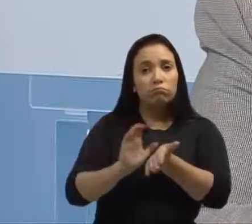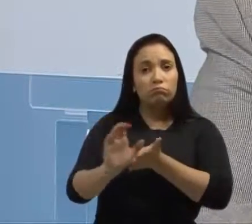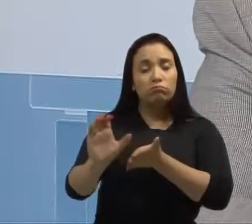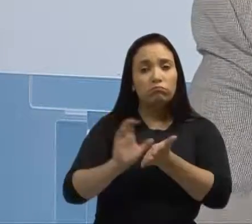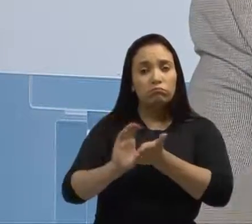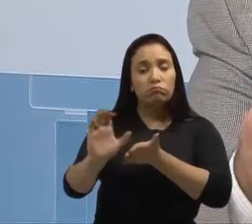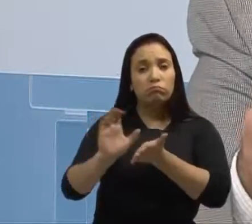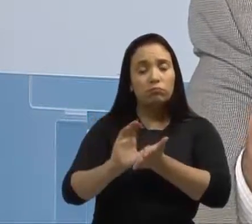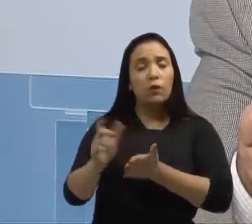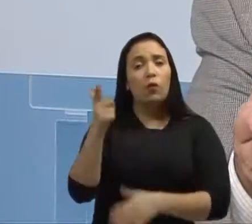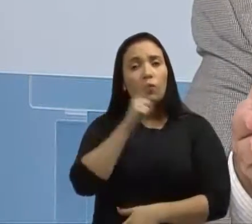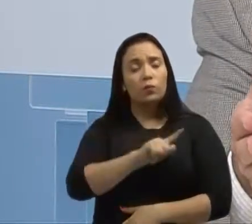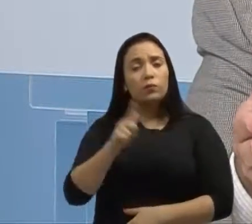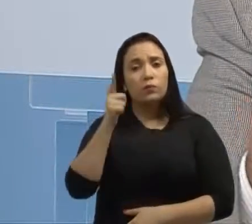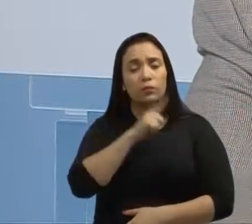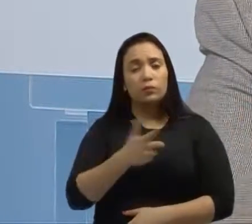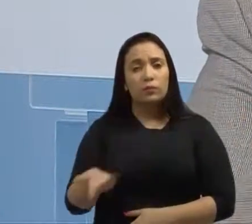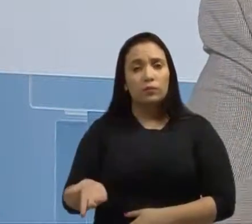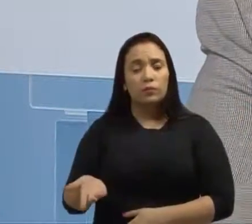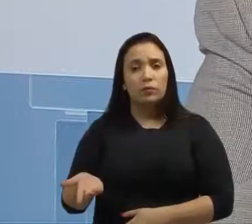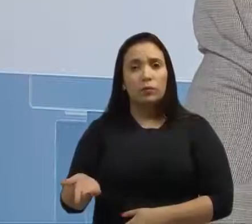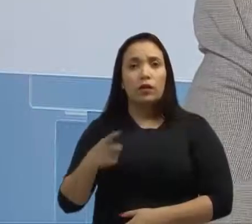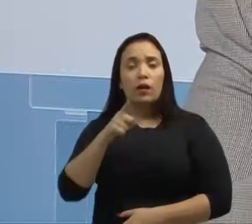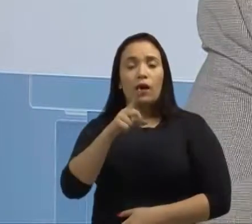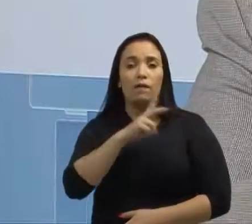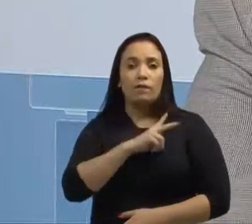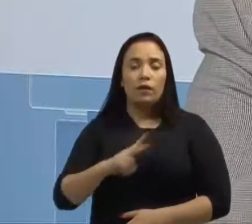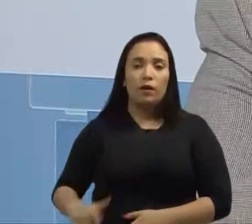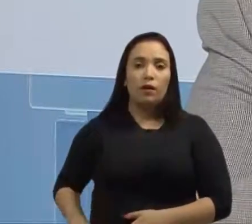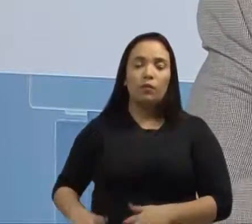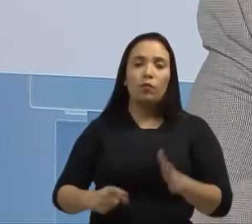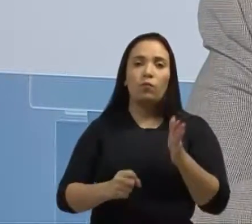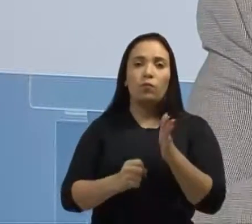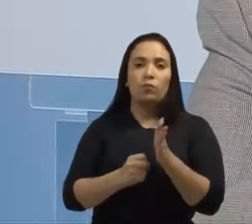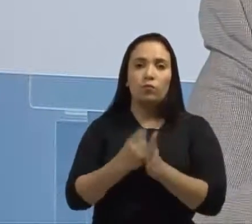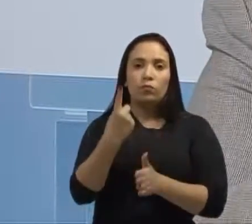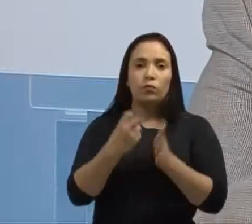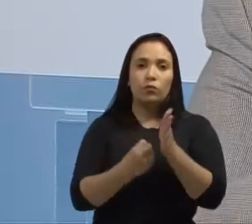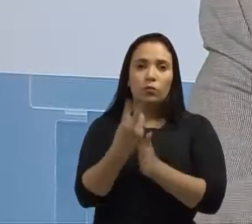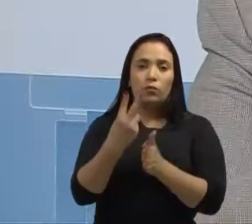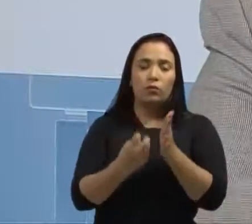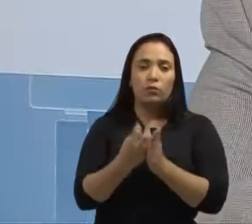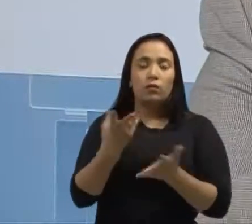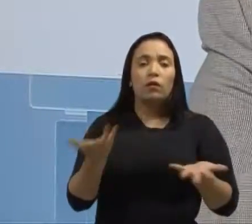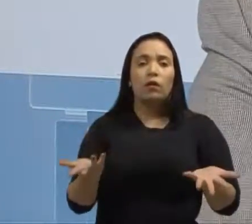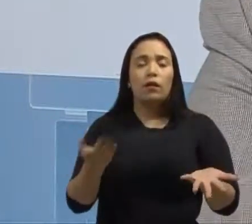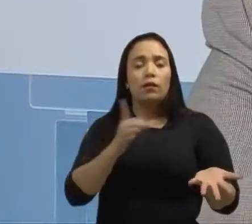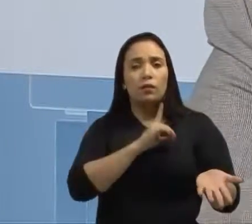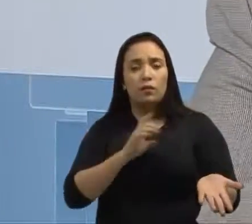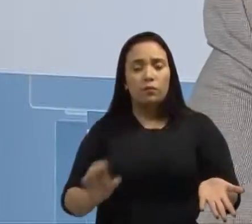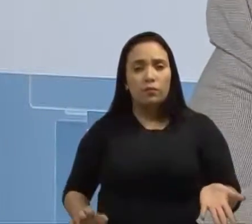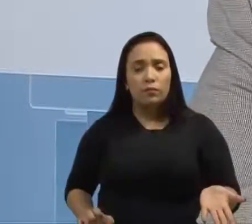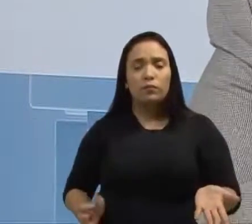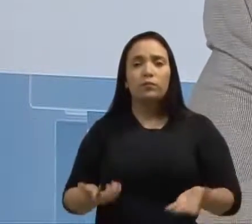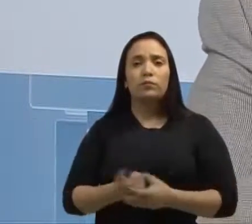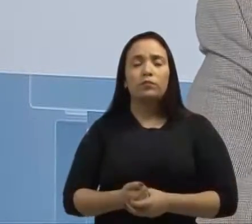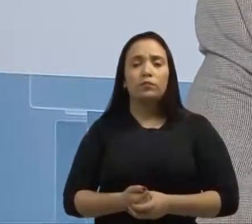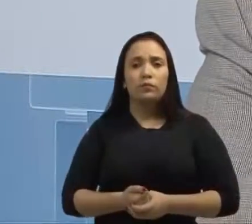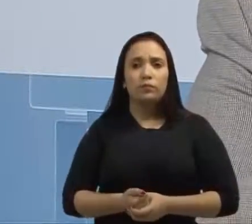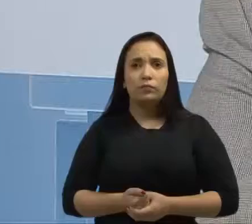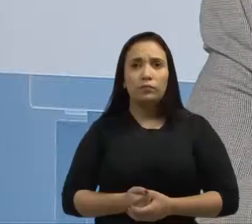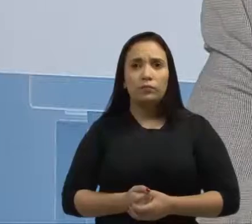Forte. De uma pessoa que foi eleito vereador 1, 2, 3 vezes, eleito deputado estadual. Democratas. Eleito